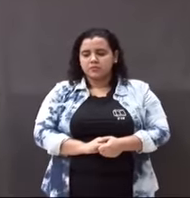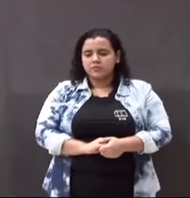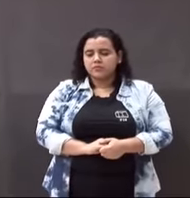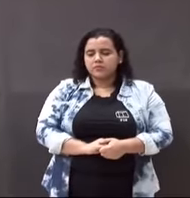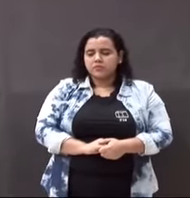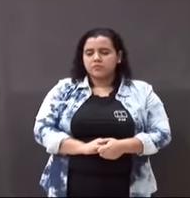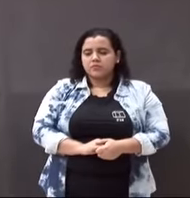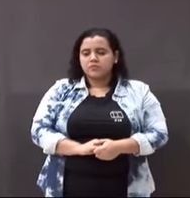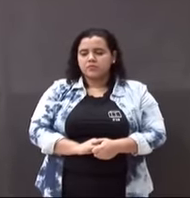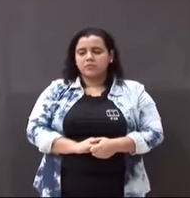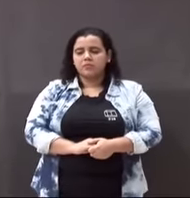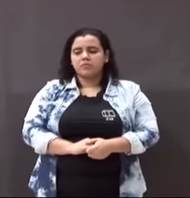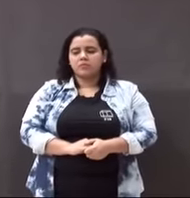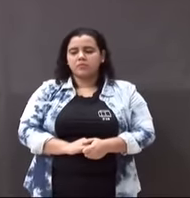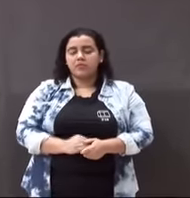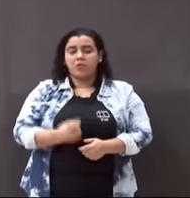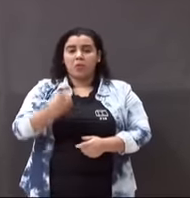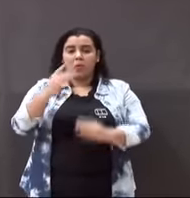guardou 100 mil reais.